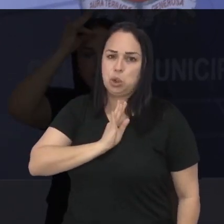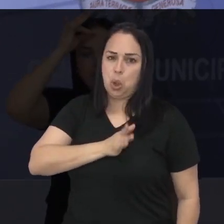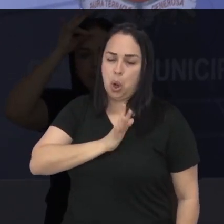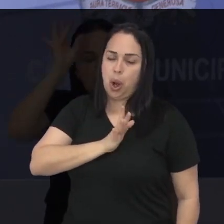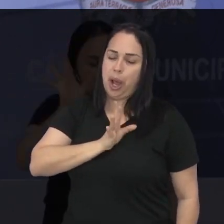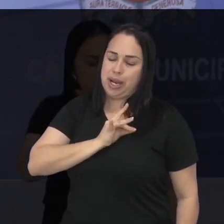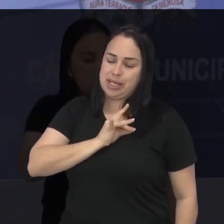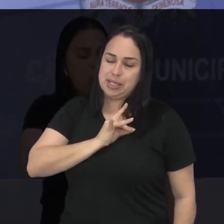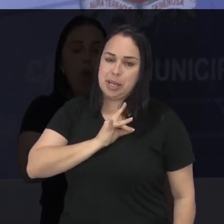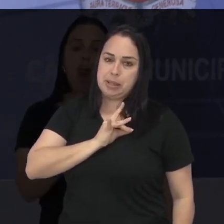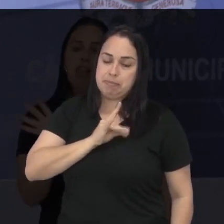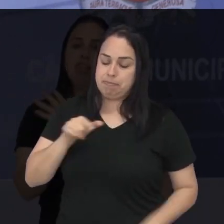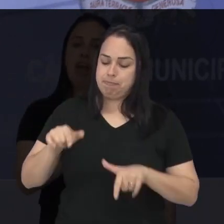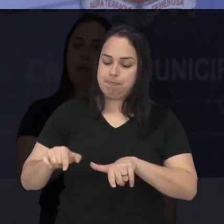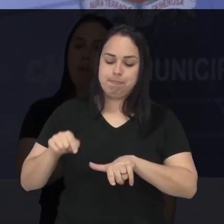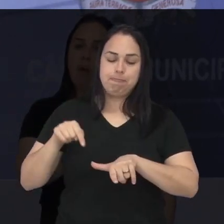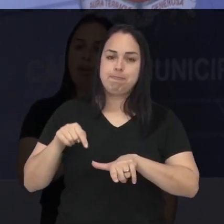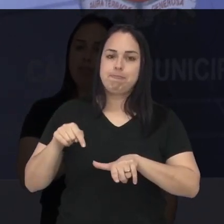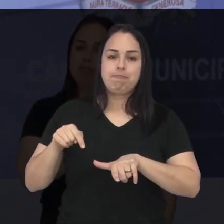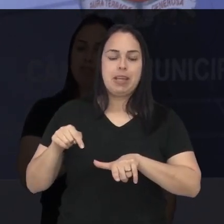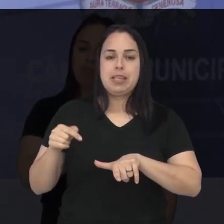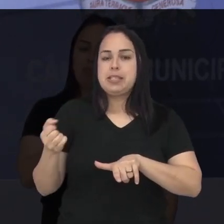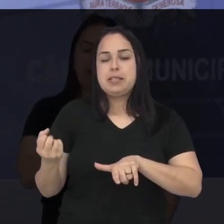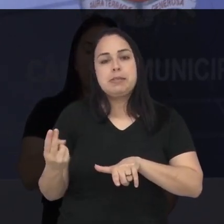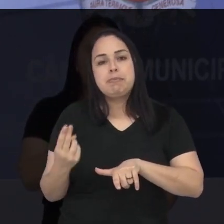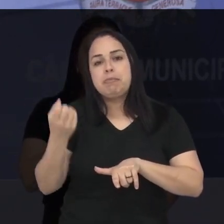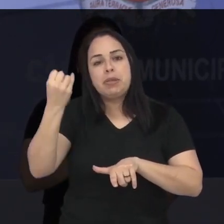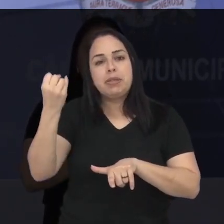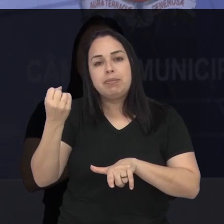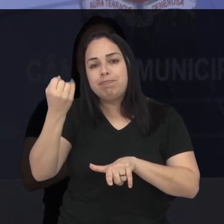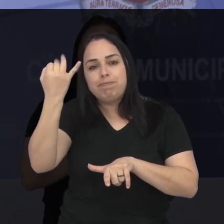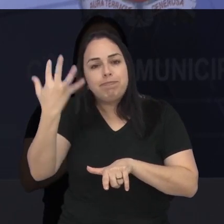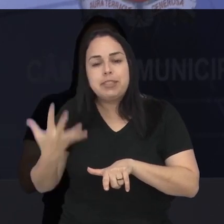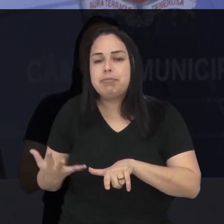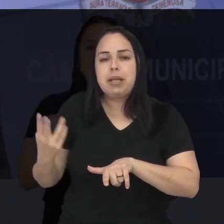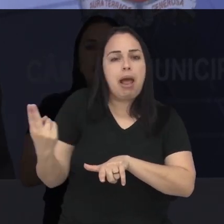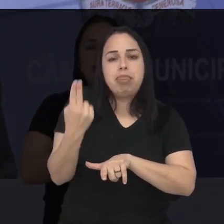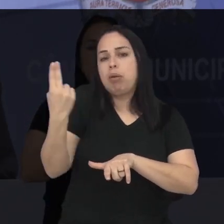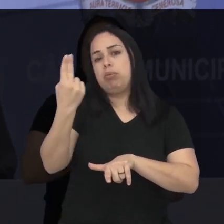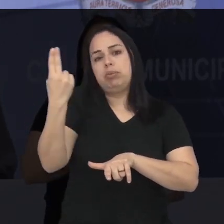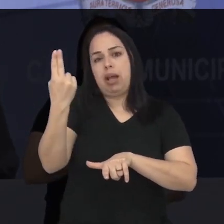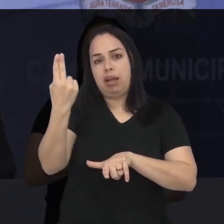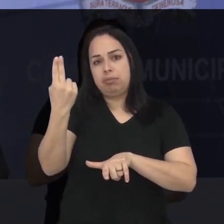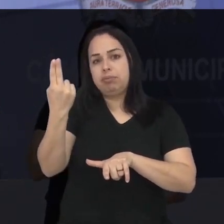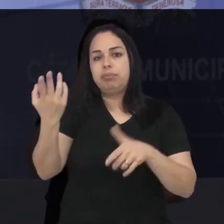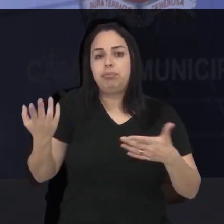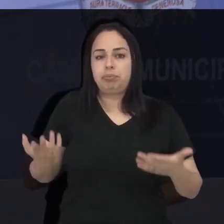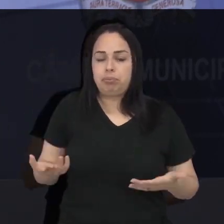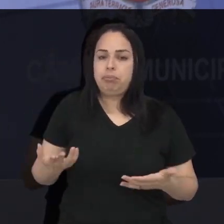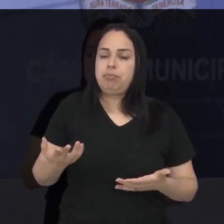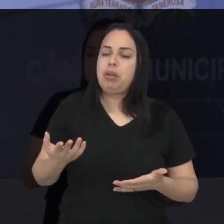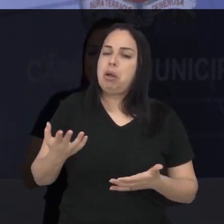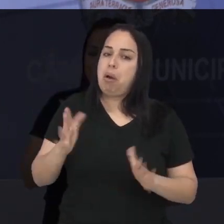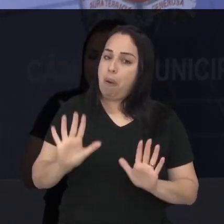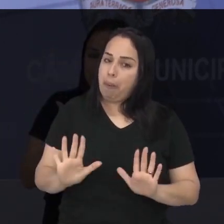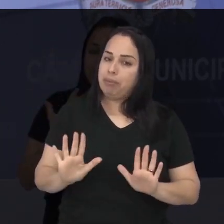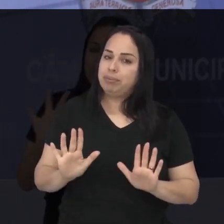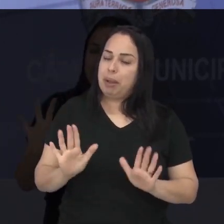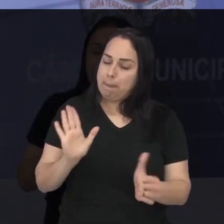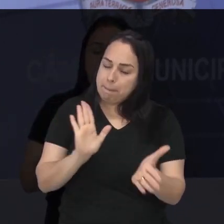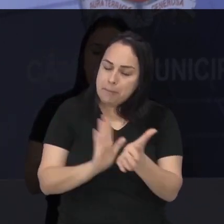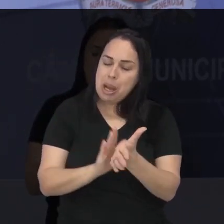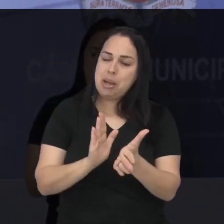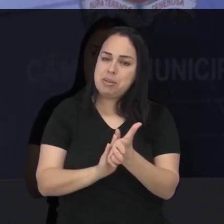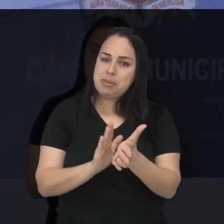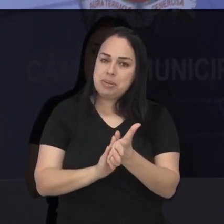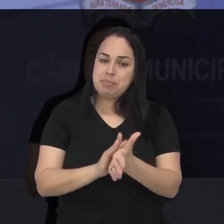algo assim que não tem preço, é algo que nós temos que guardar muito sério. E olha,